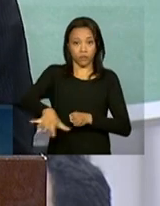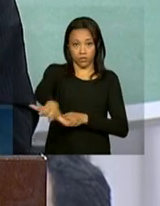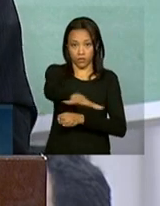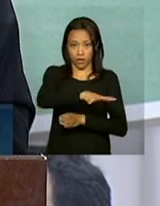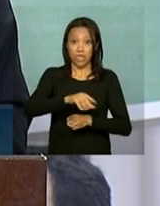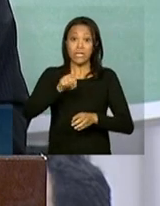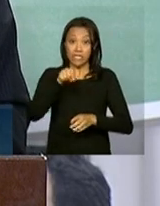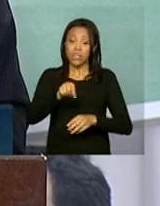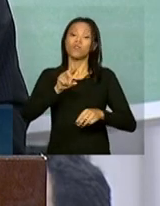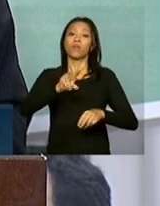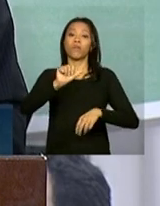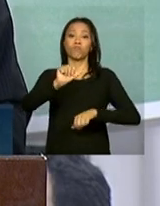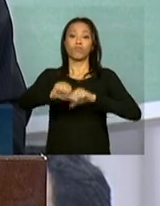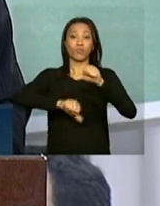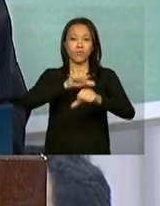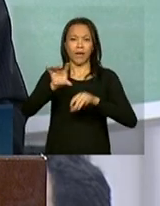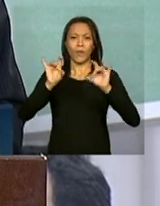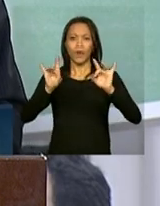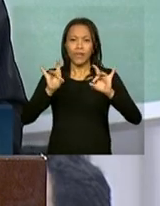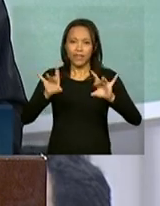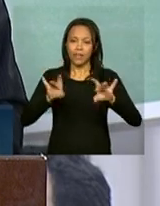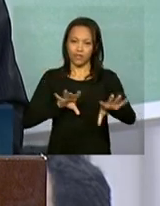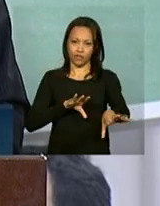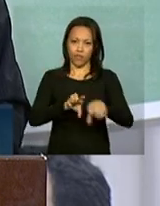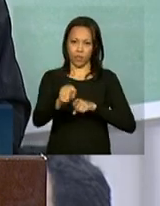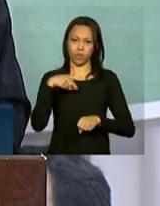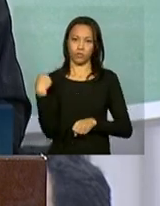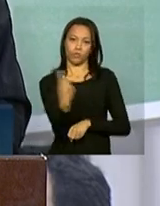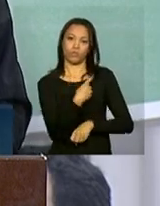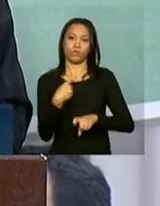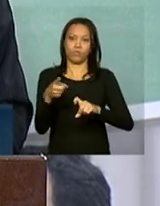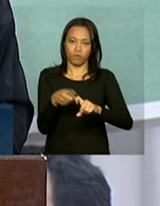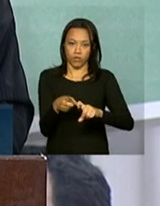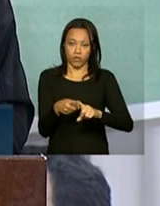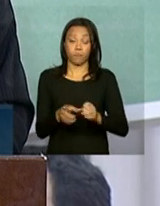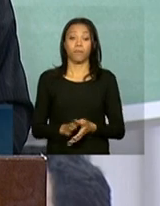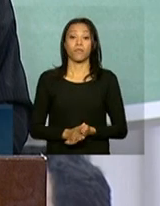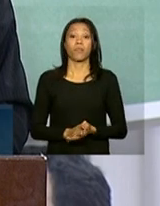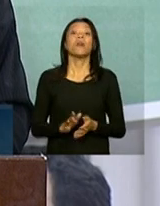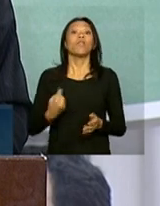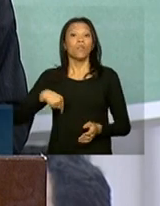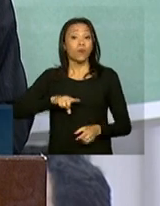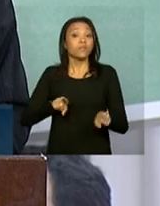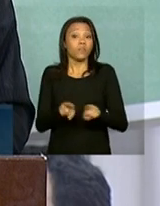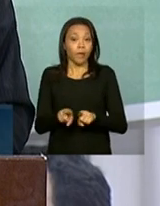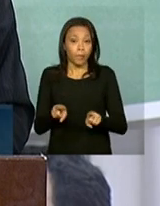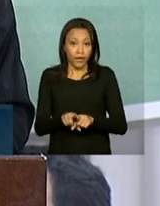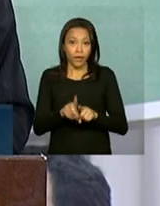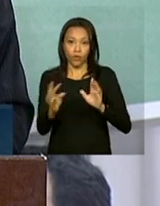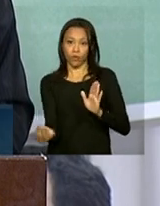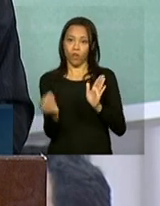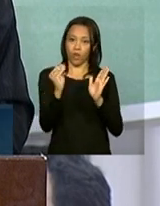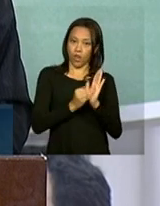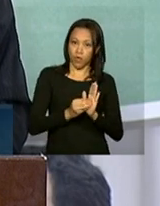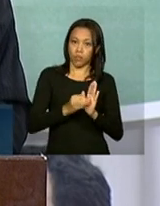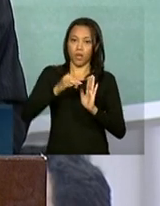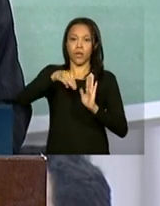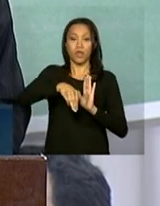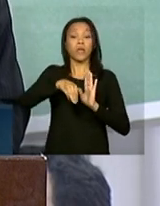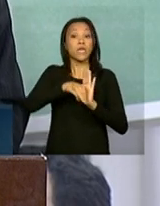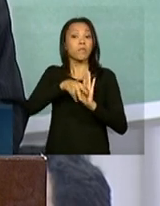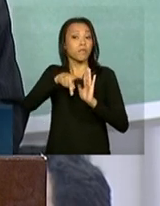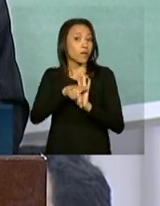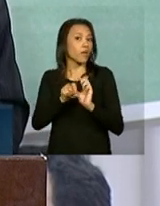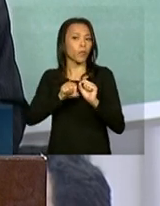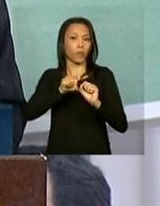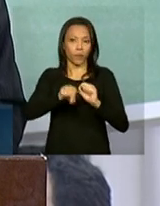isso mudará a qualidade da formação dos nossos médicos. Nós também introduzimos, na medida provisória, uma política